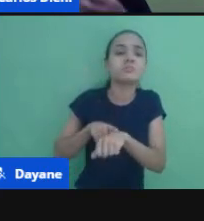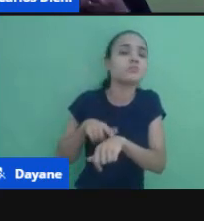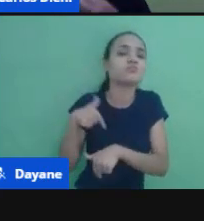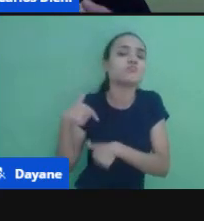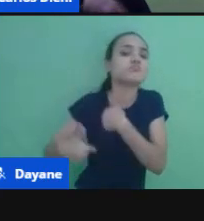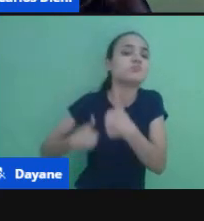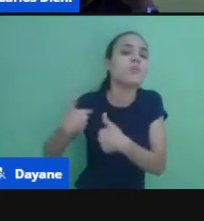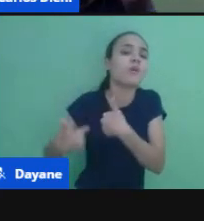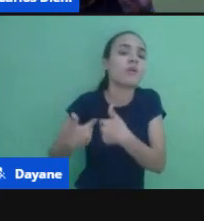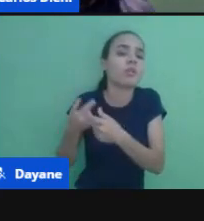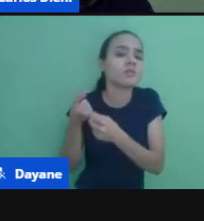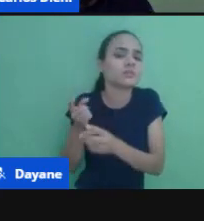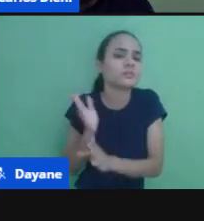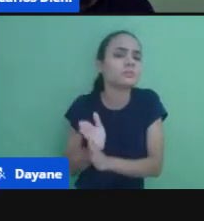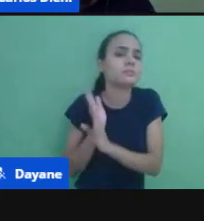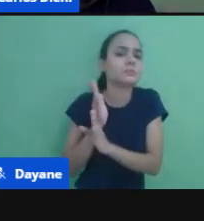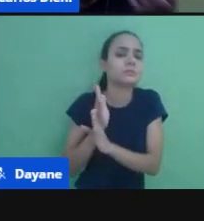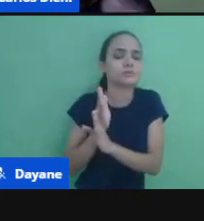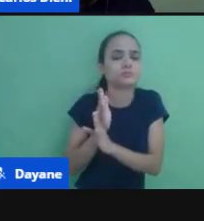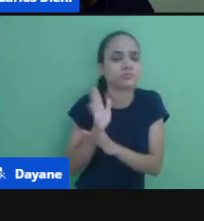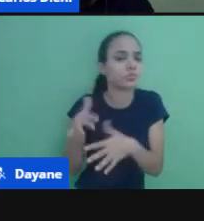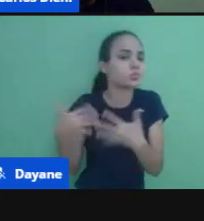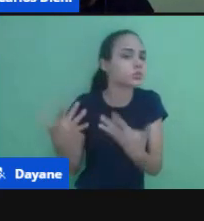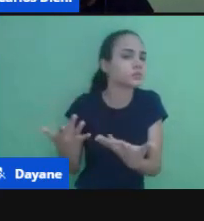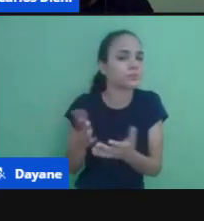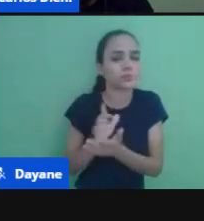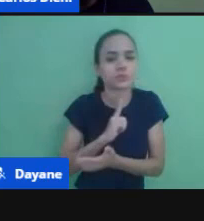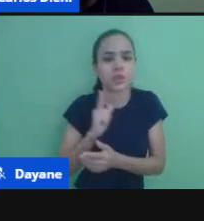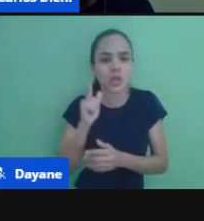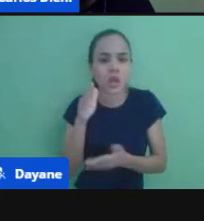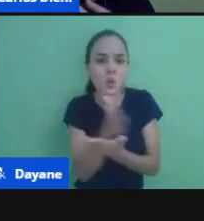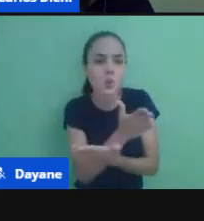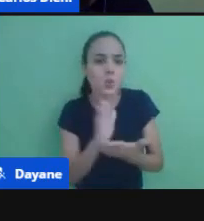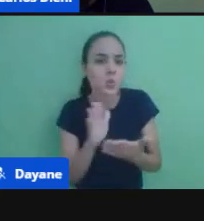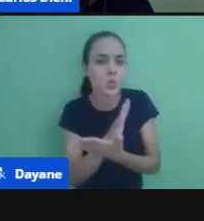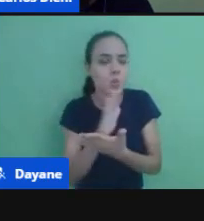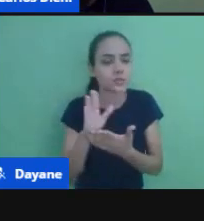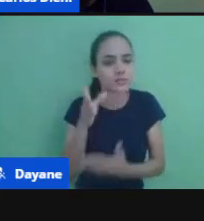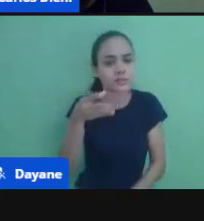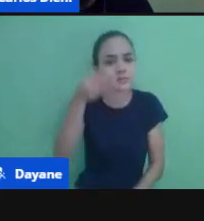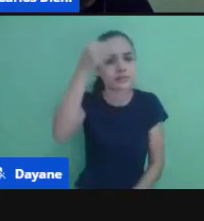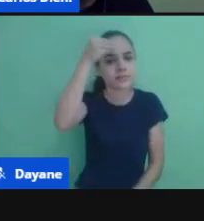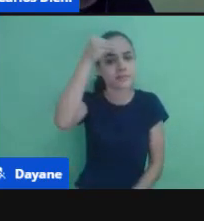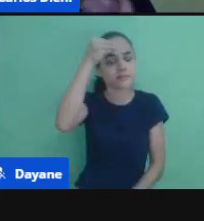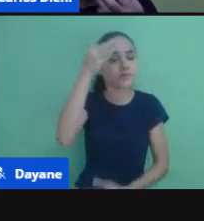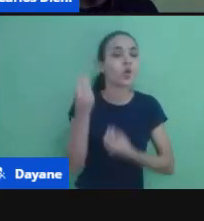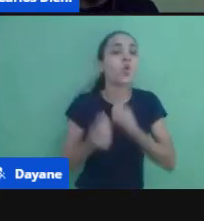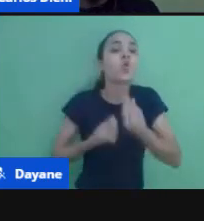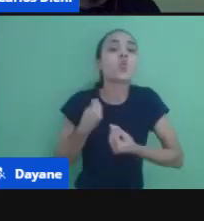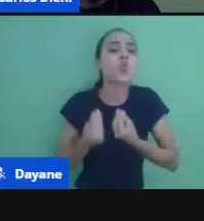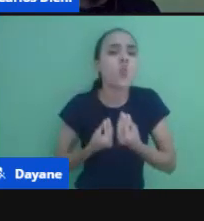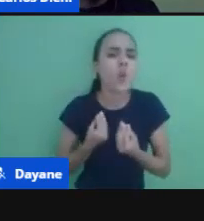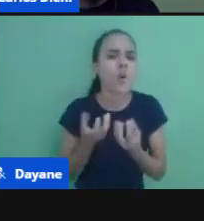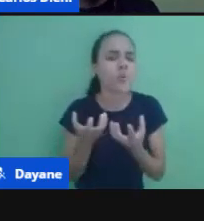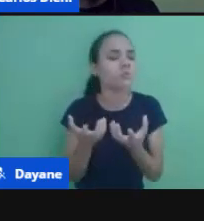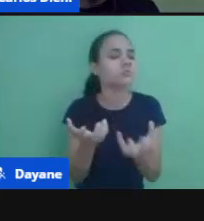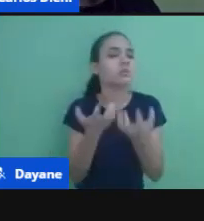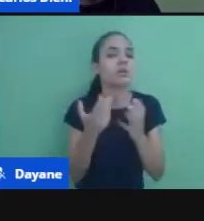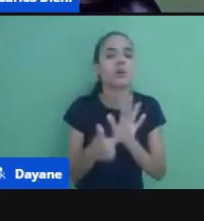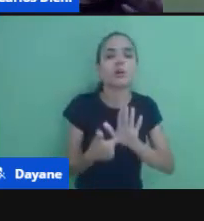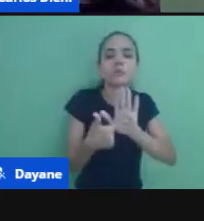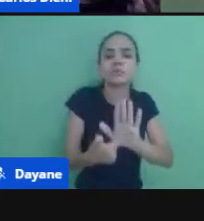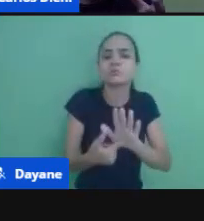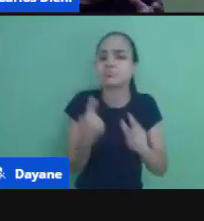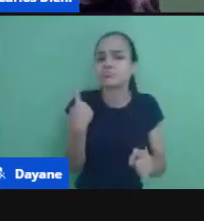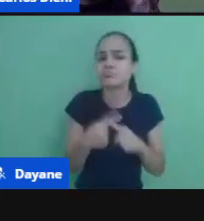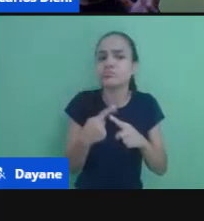em mente a algumas questões. O que, que eu quero mostrar? Como que eu quero mostrar isso? Por que, que eu quero mostrar?